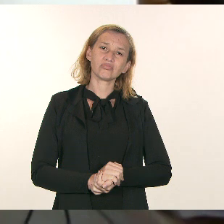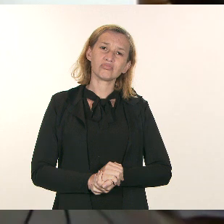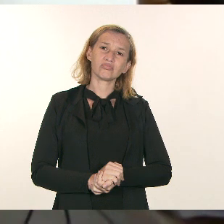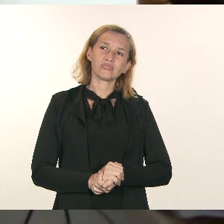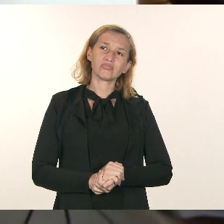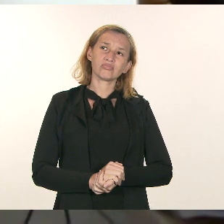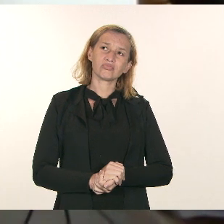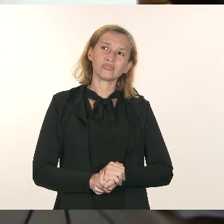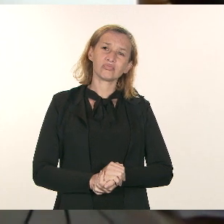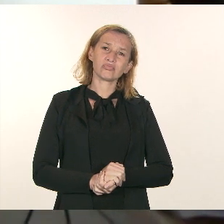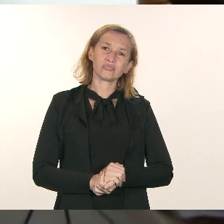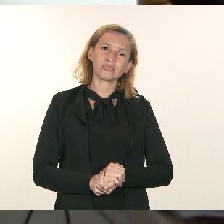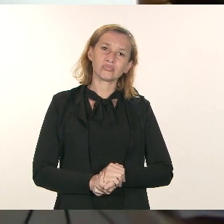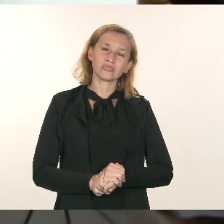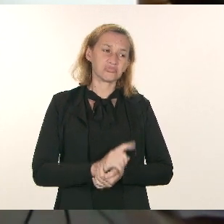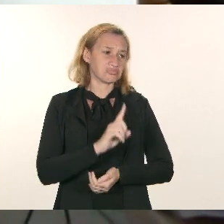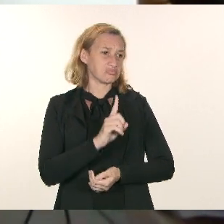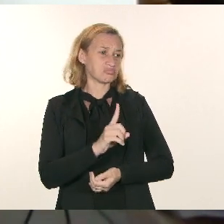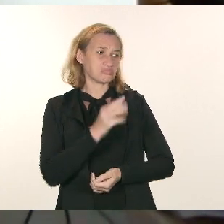sistematicamente a ciência,